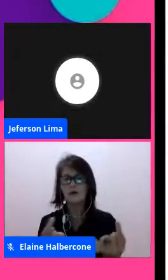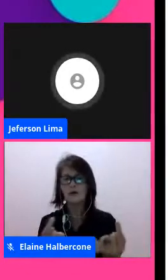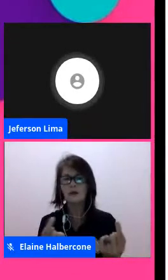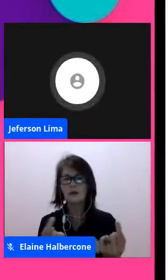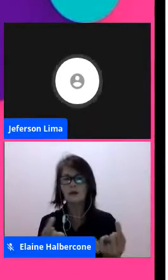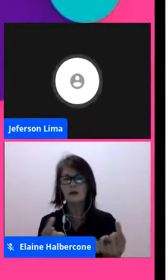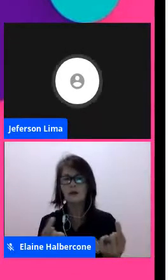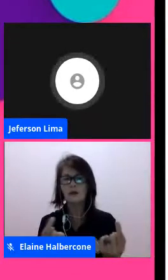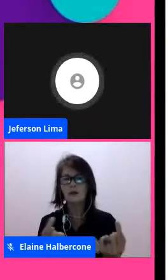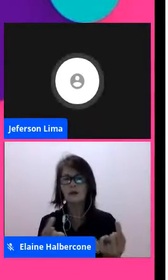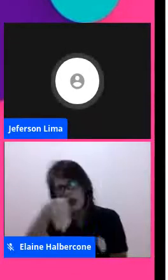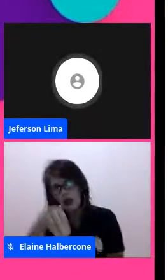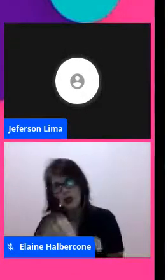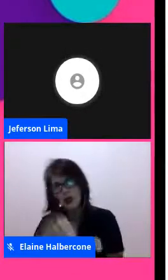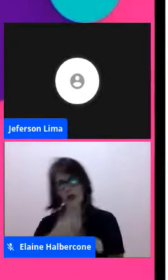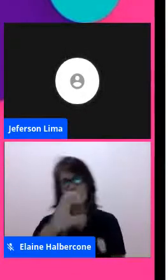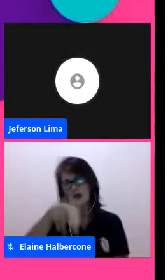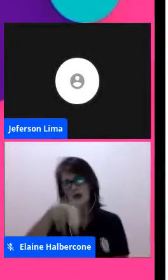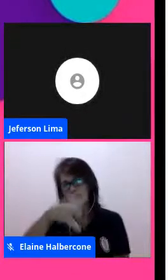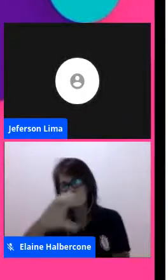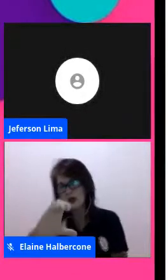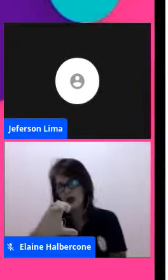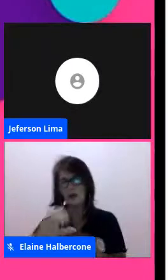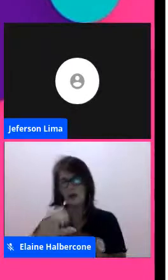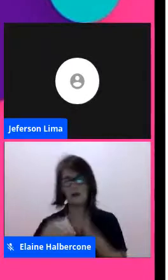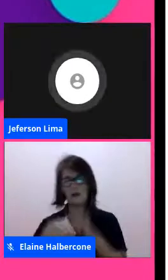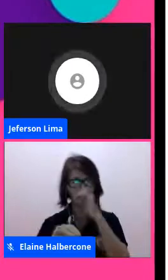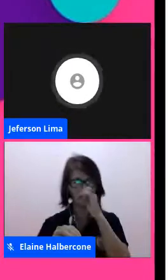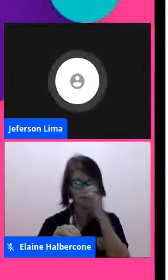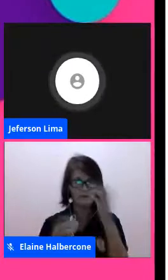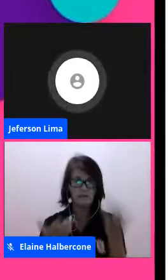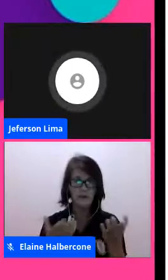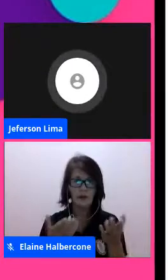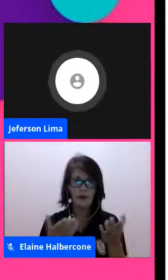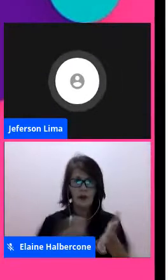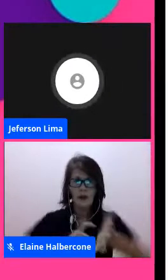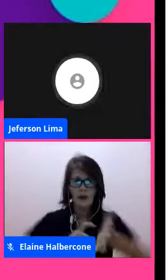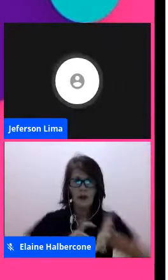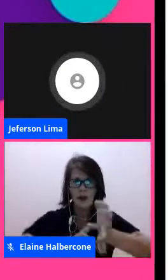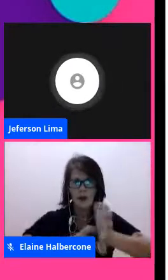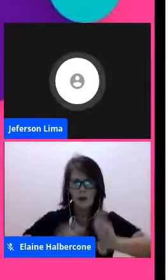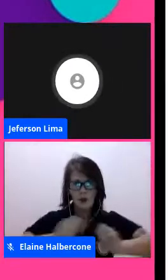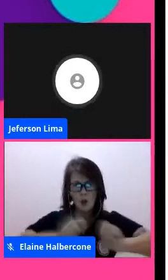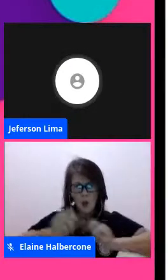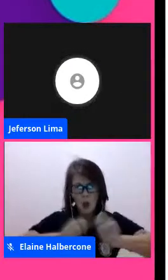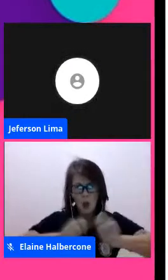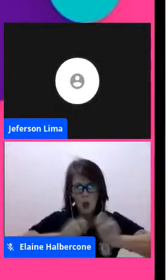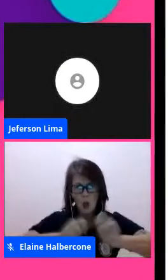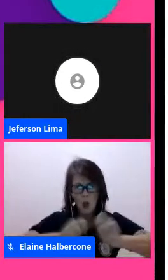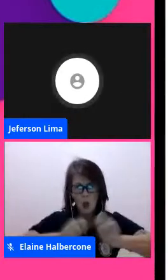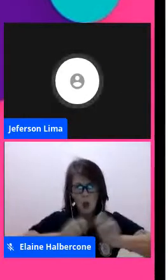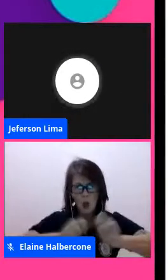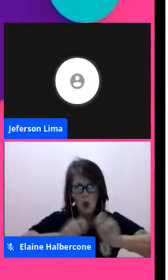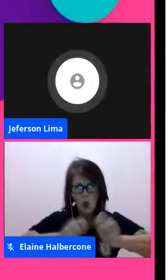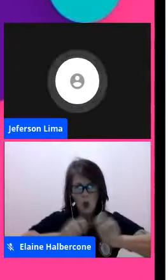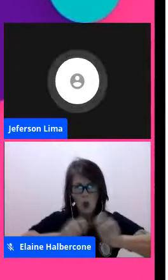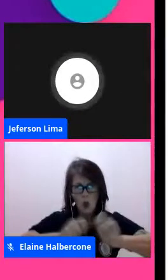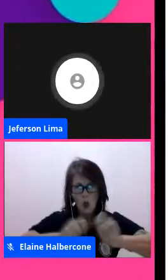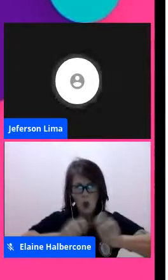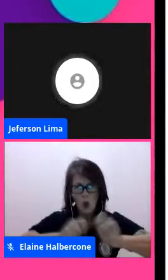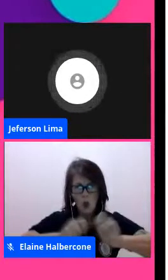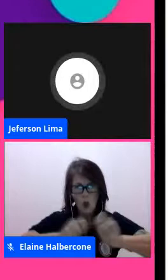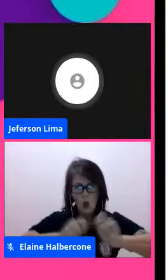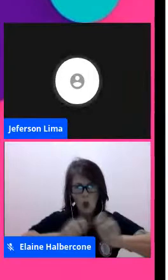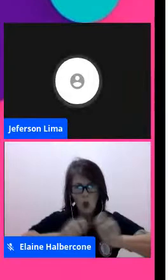né, CNC, esse tipo de coisa, né, máquinas controladas por computadores em geral. E o que é